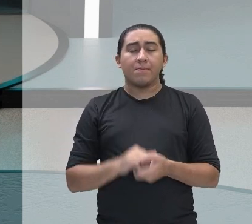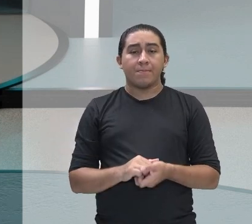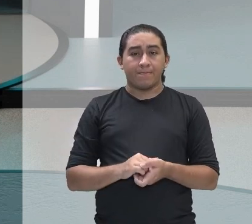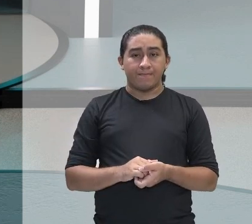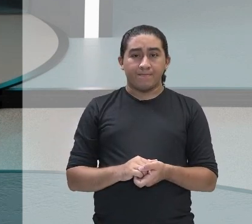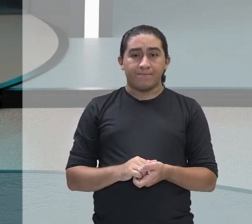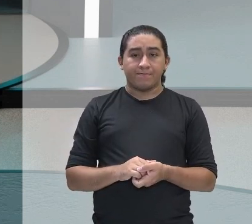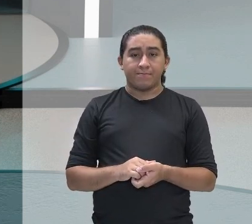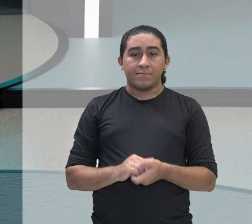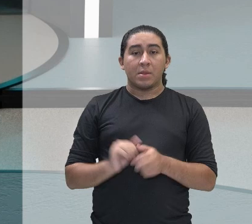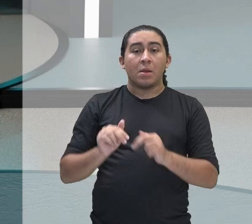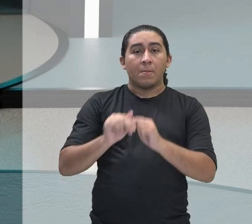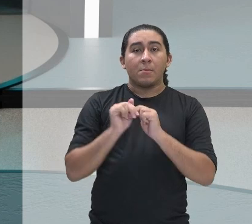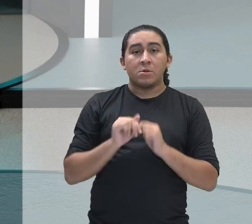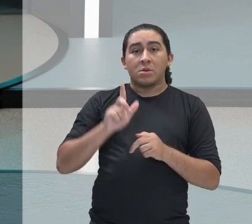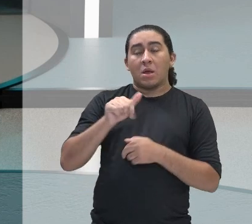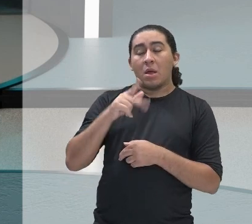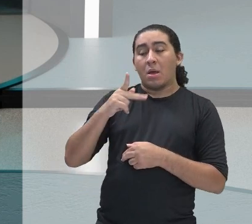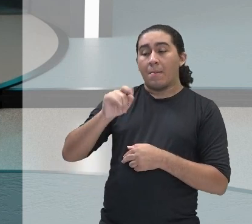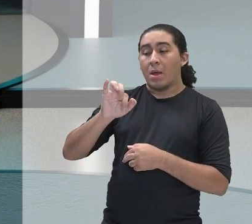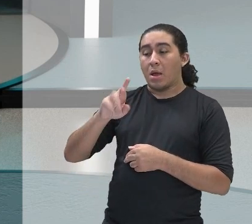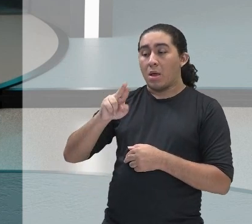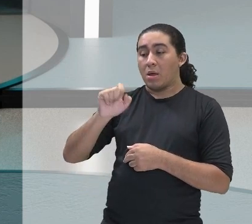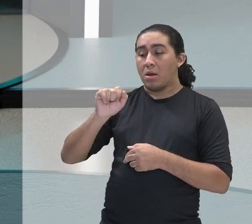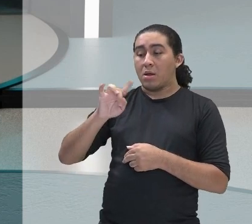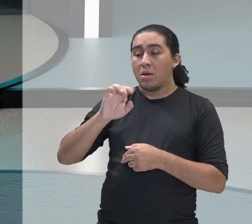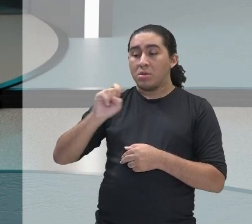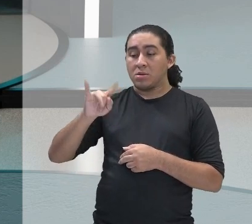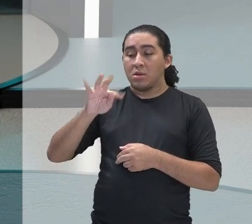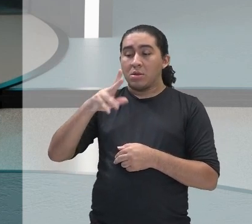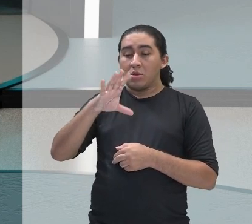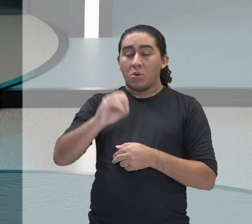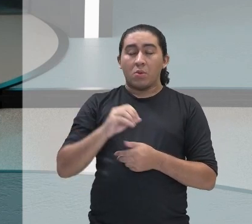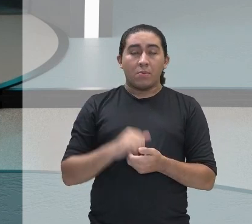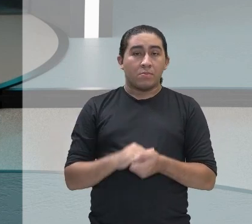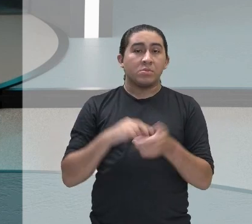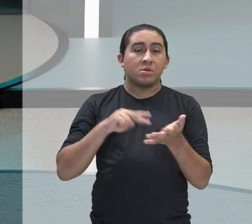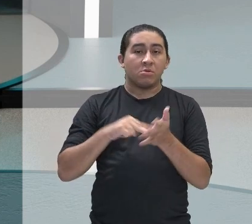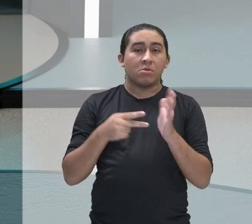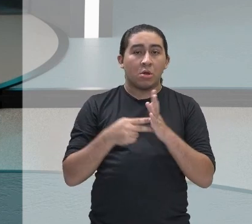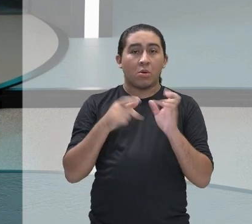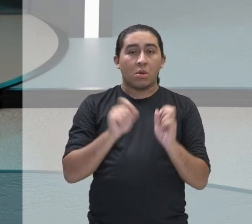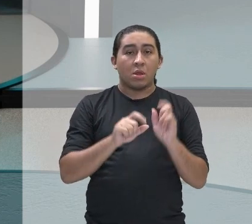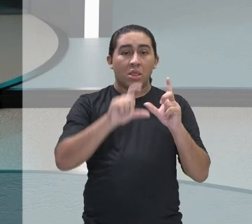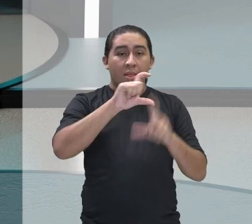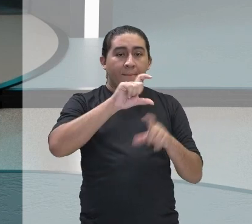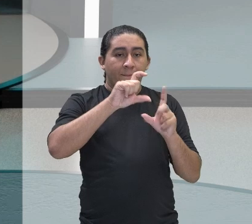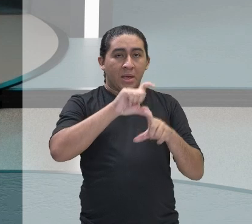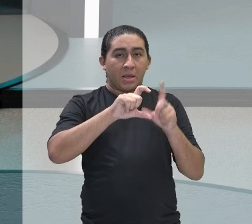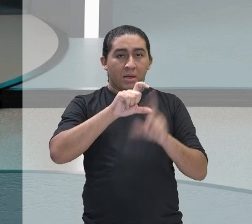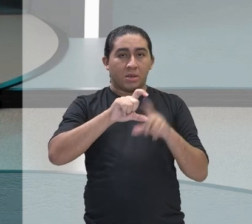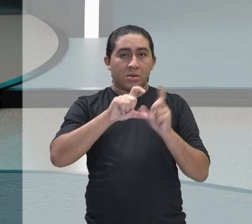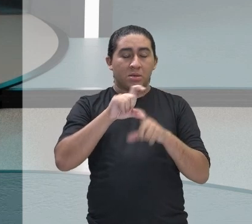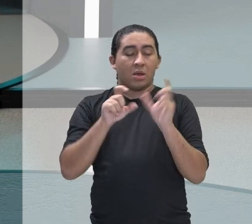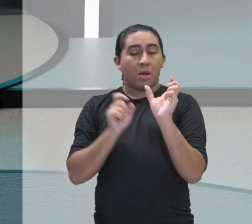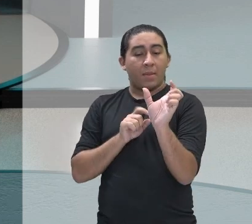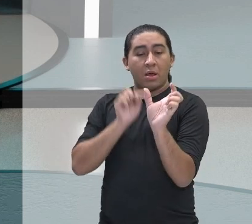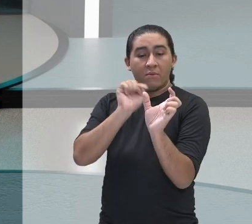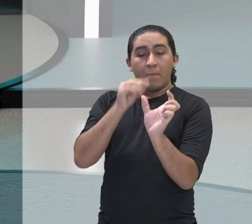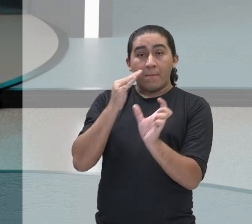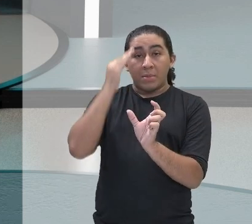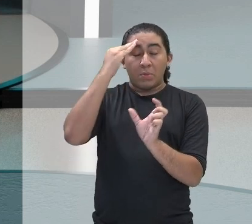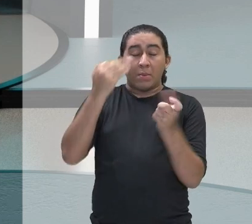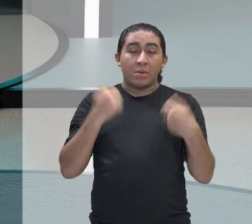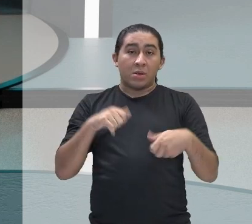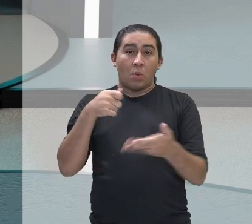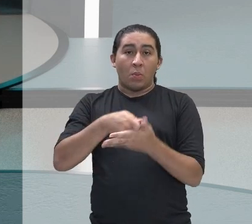Por isso que é parassintética, e a parassintética ela é dependente do radical. Ela tem que estar ali, porque senão